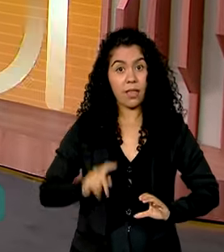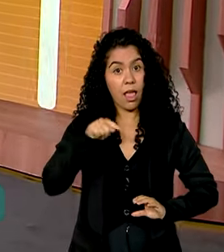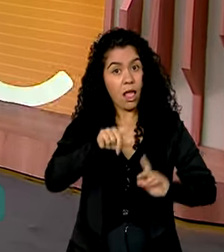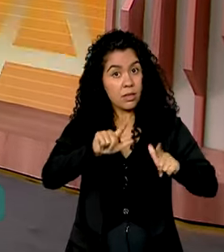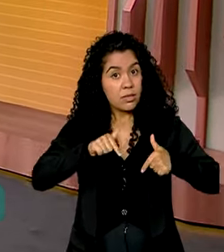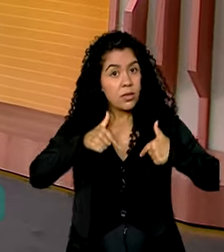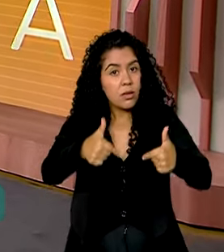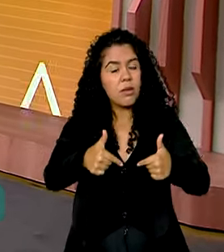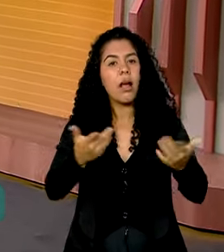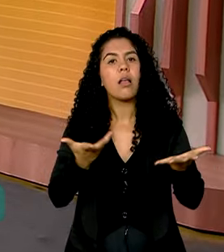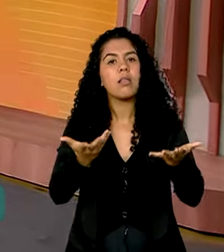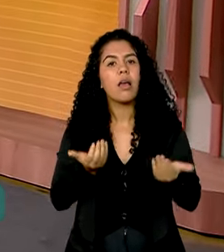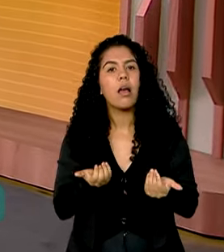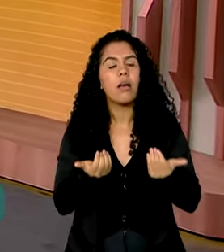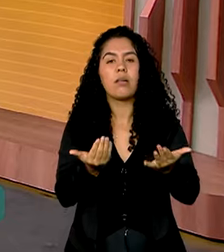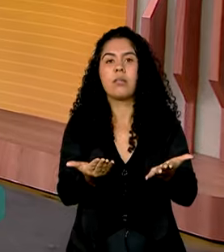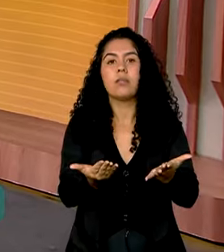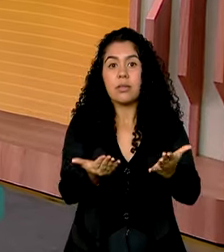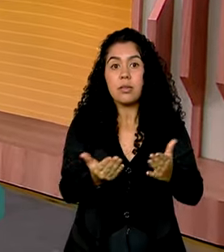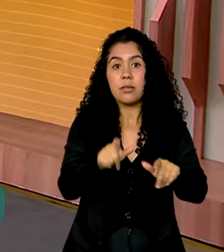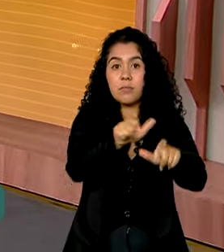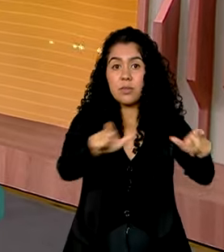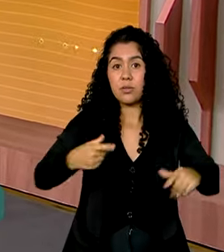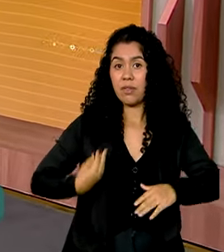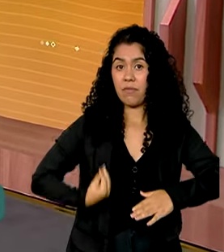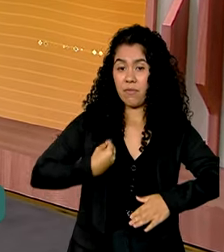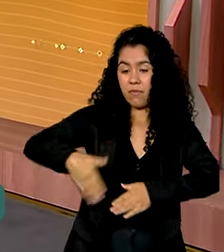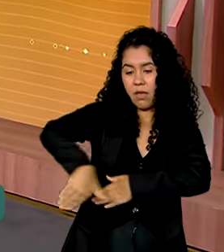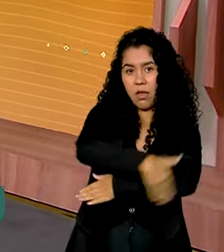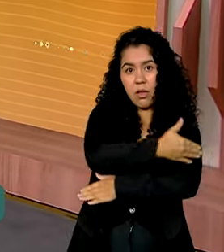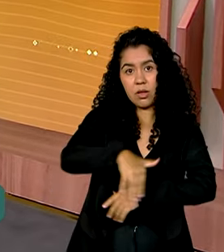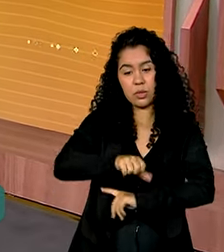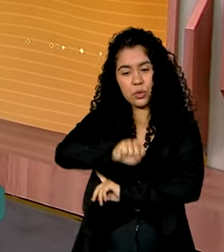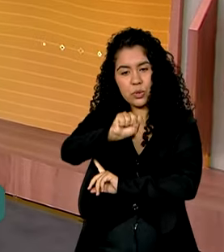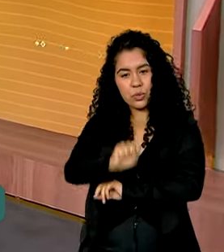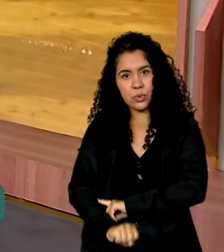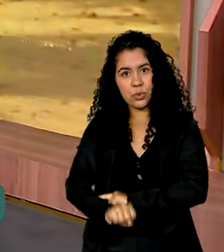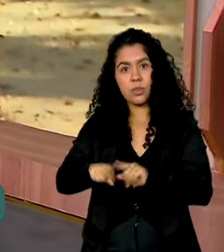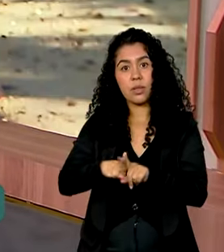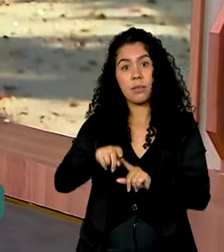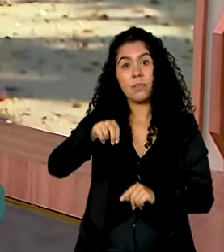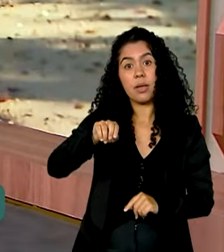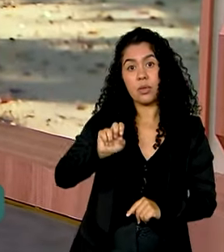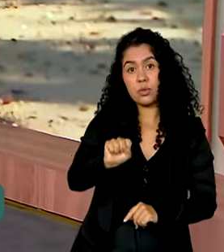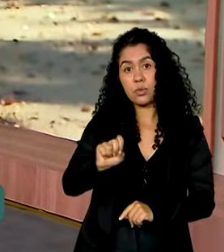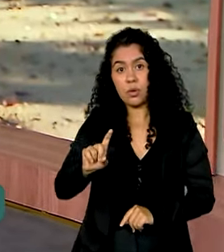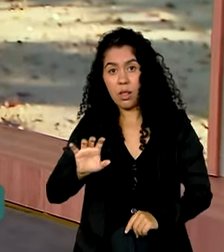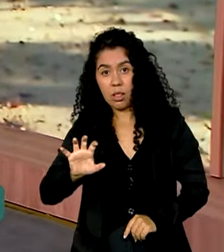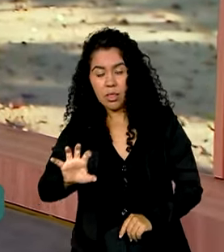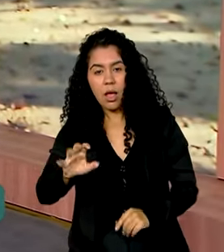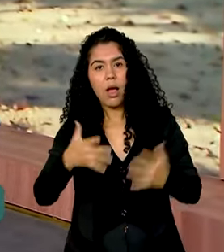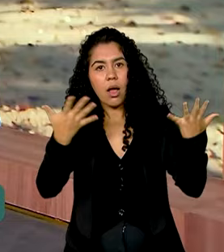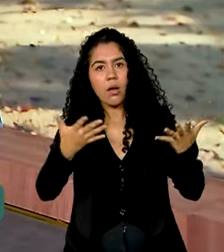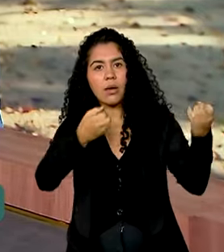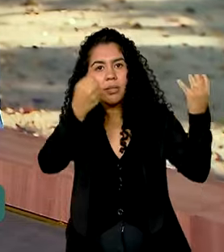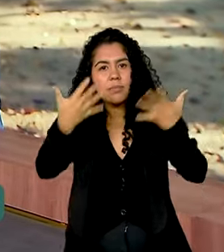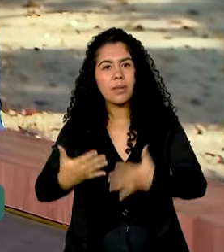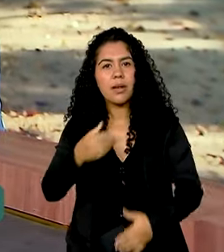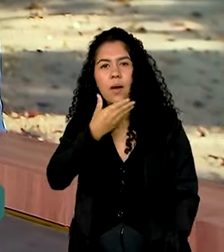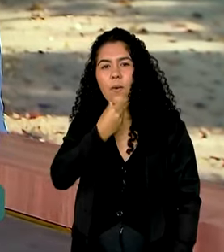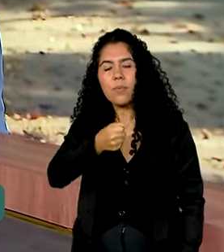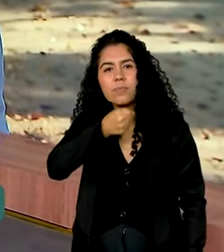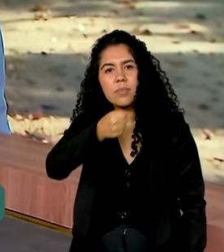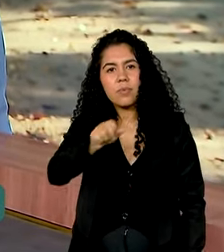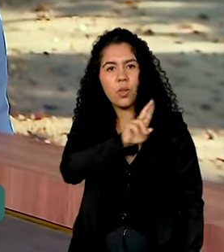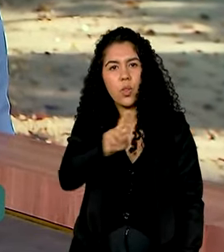medida pretende atender pessoas em situação de rua das regiões Sul e Sudeste. Vamos falar com o repórter Dimas Soldi. Ele tem os detalhes ao vivo